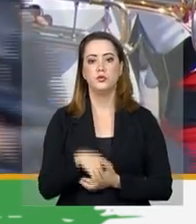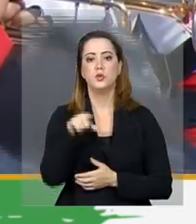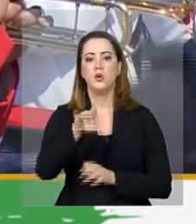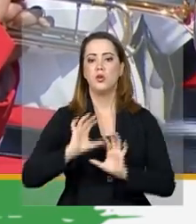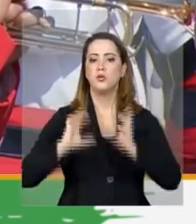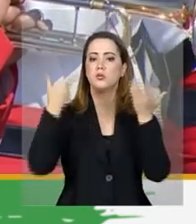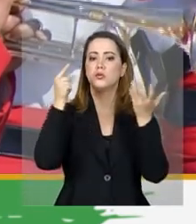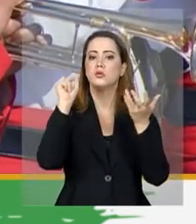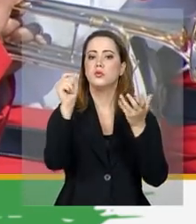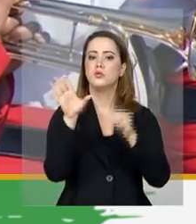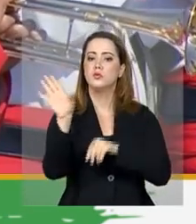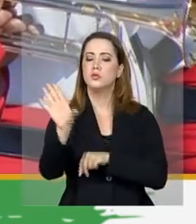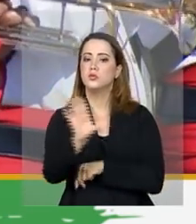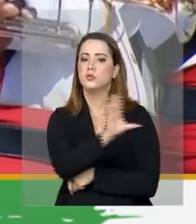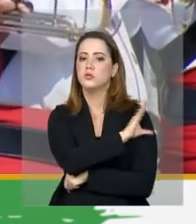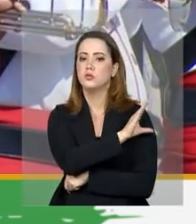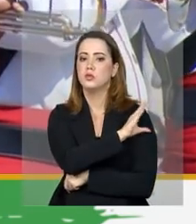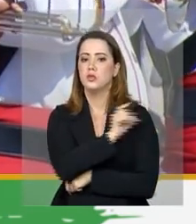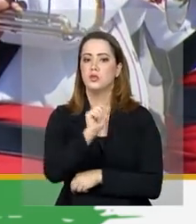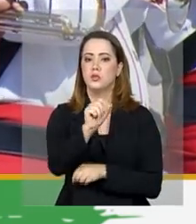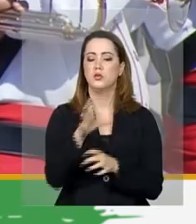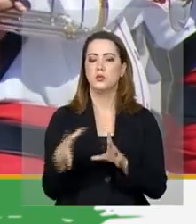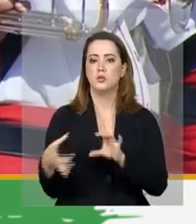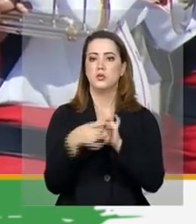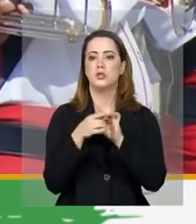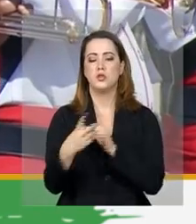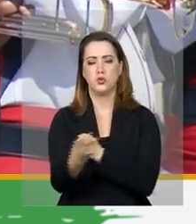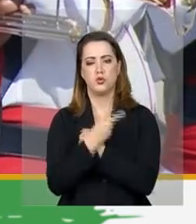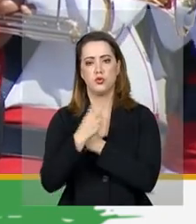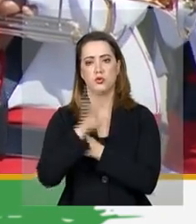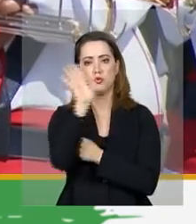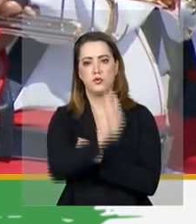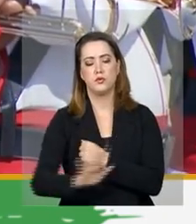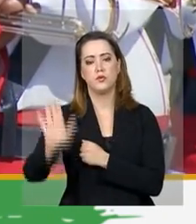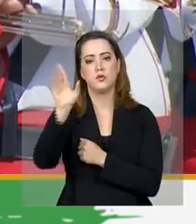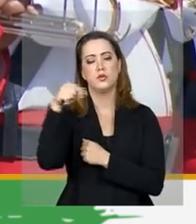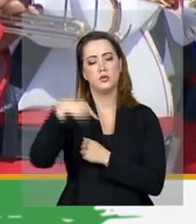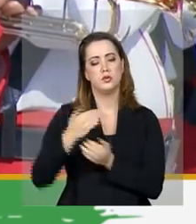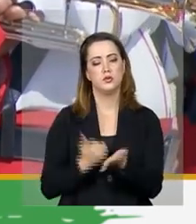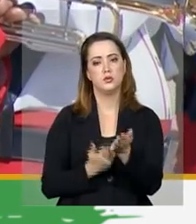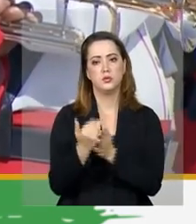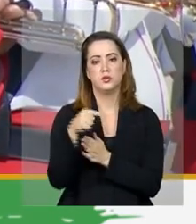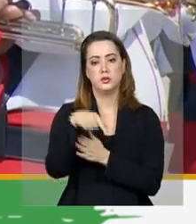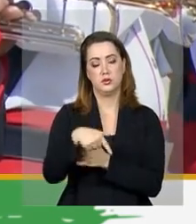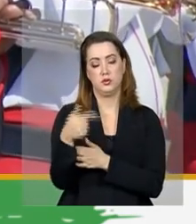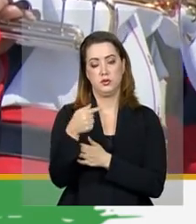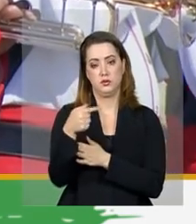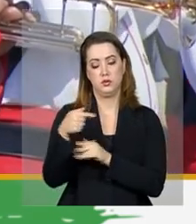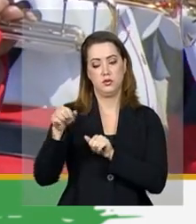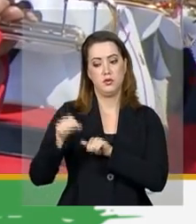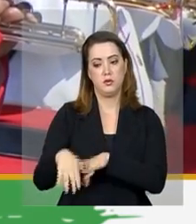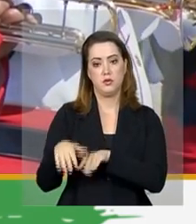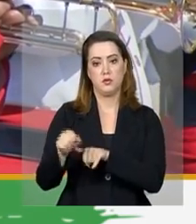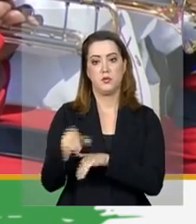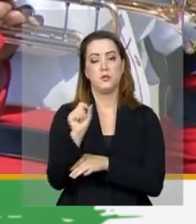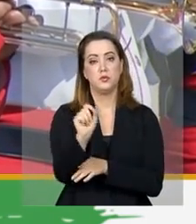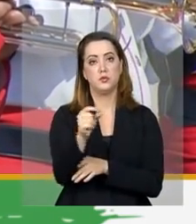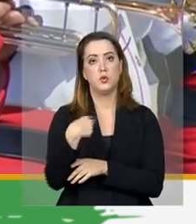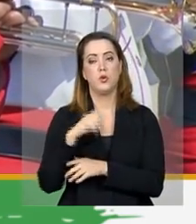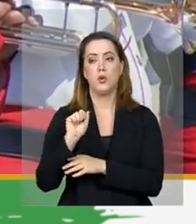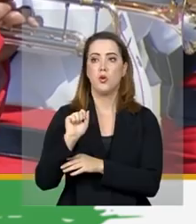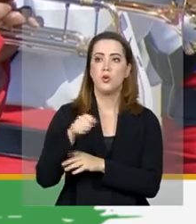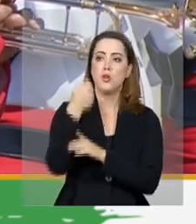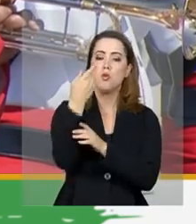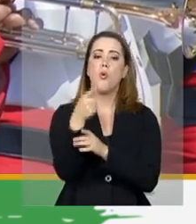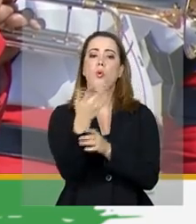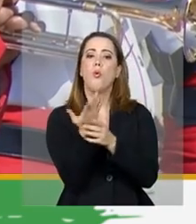cerimônia coordenada pela Liga de Defesa Nacional, logo no início da Semana da Pátria, e o fogo simbólico, ele surgiu em Porto